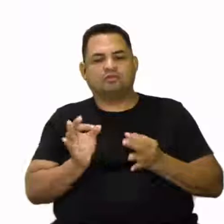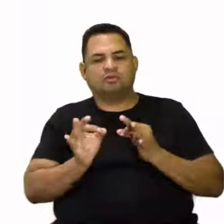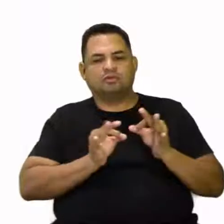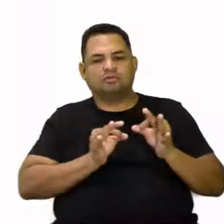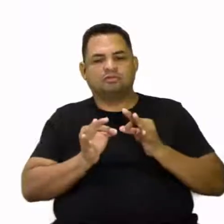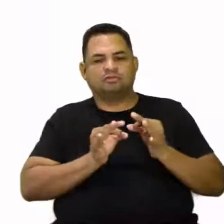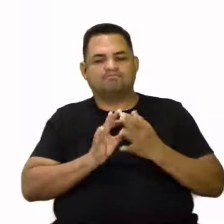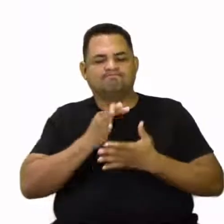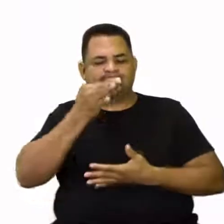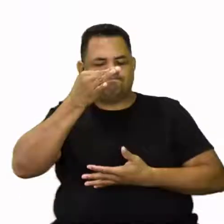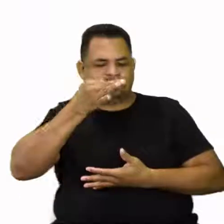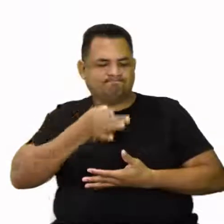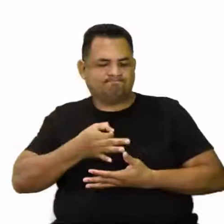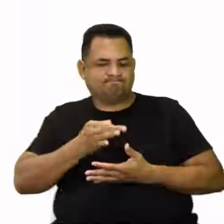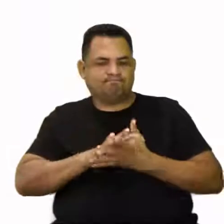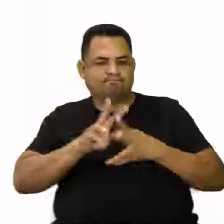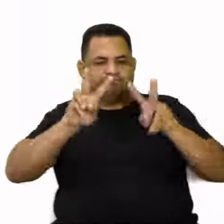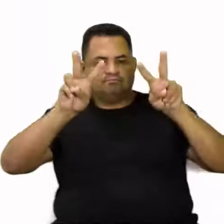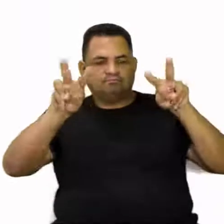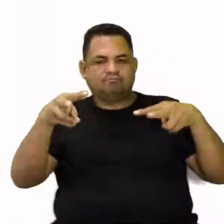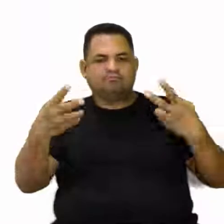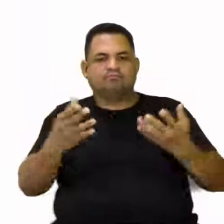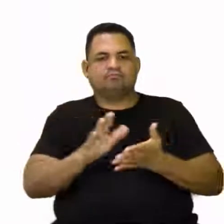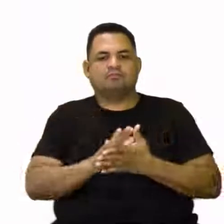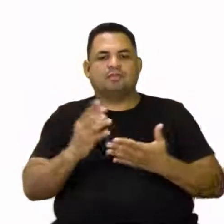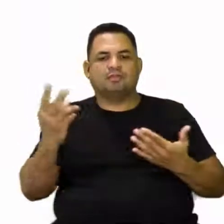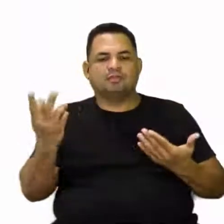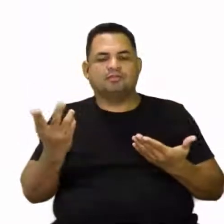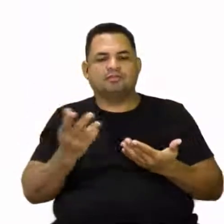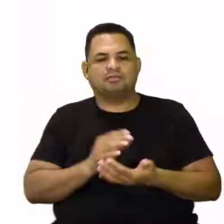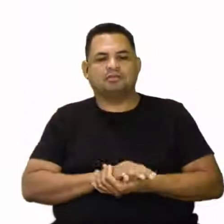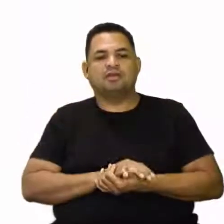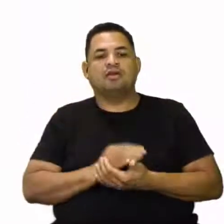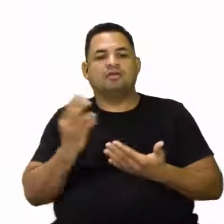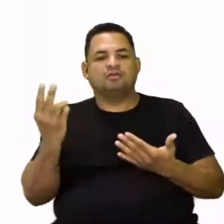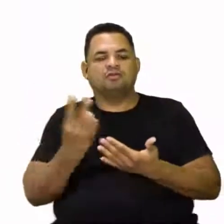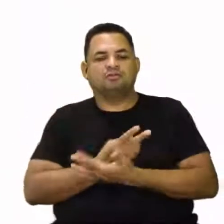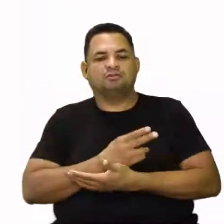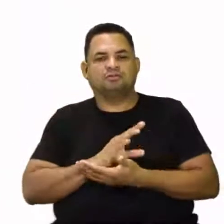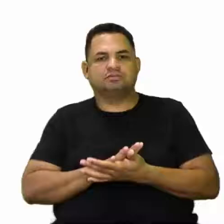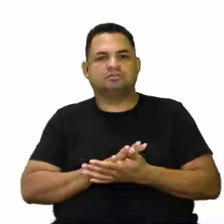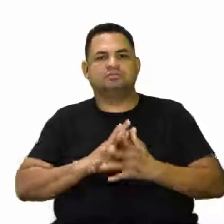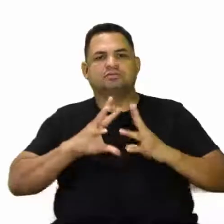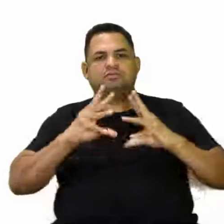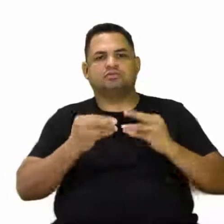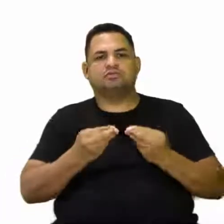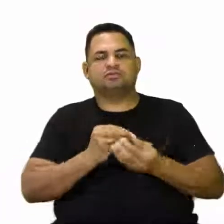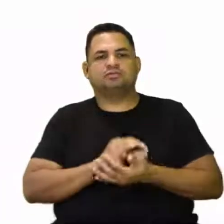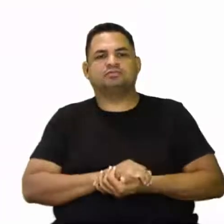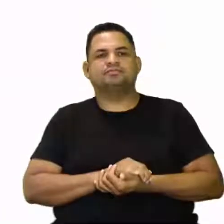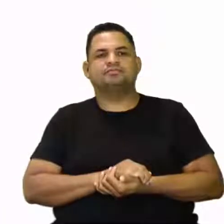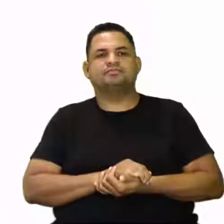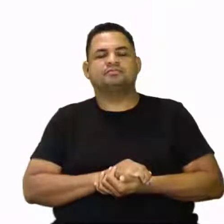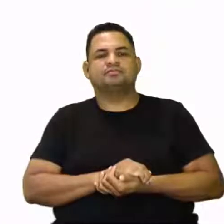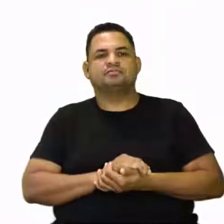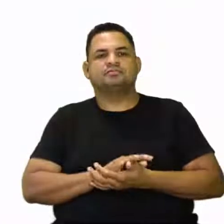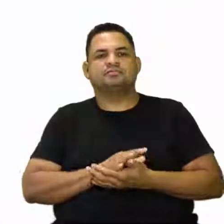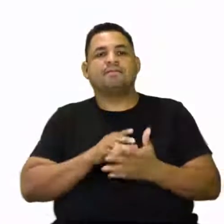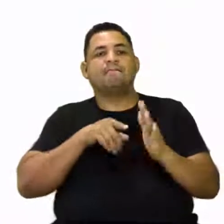maravilha. Então, o titular, ele vai funcionar, que é uma maravilha com tudo. Muito bem. O